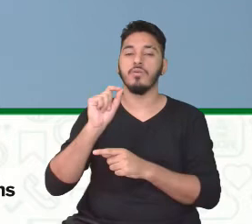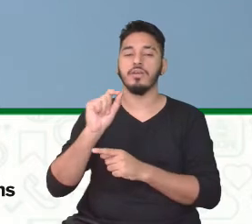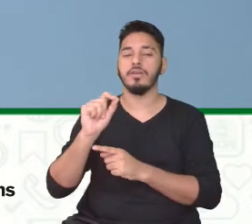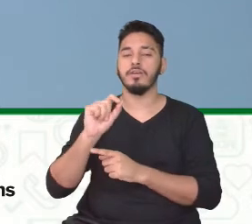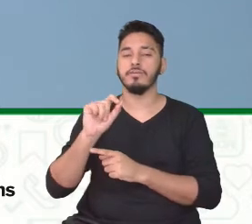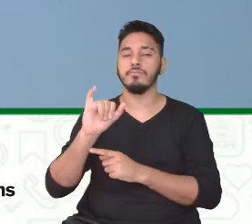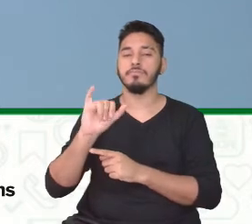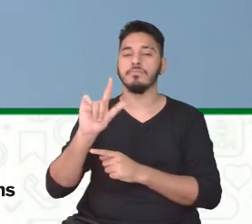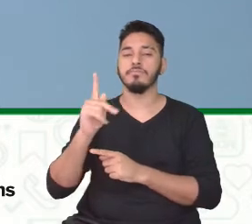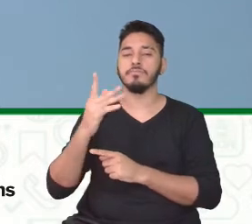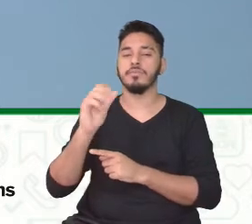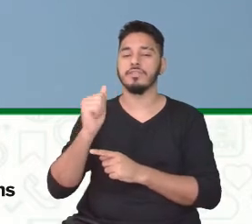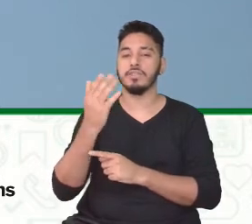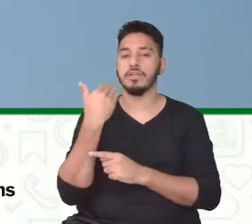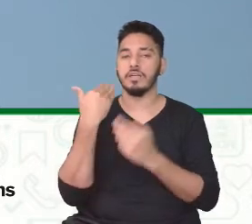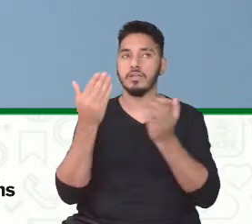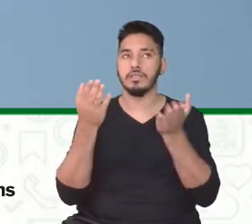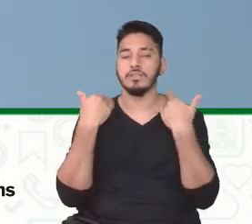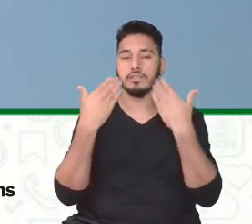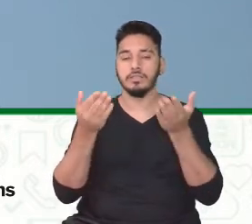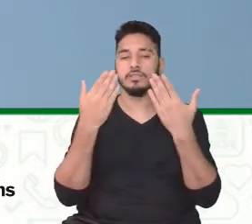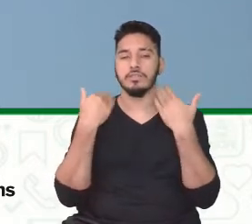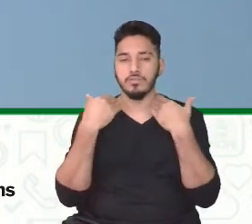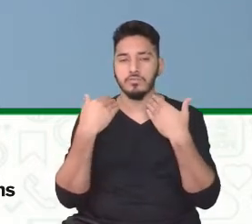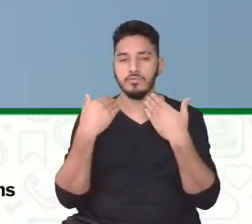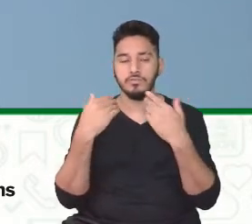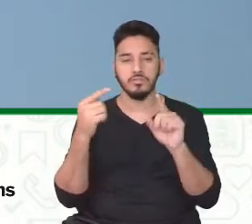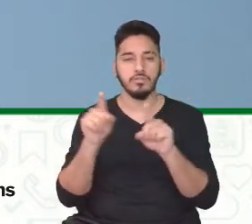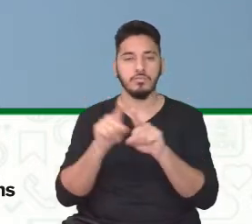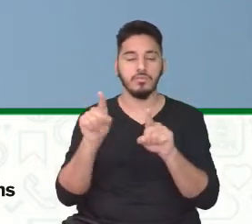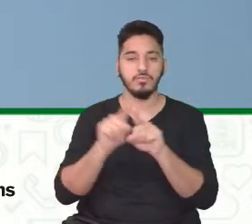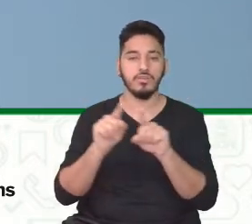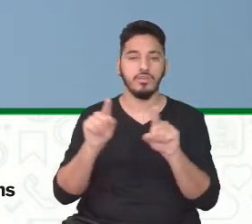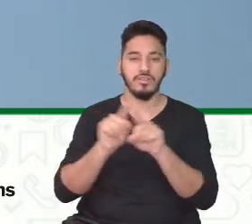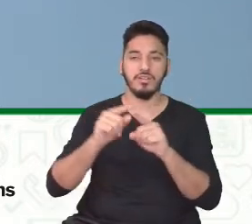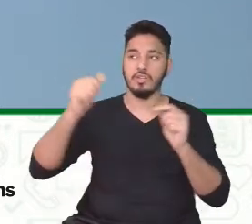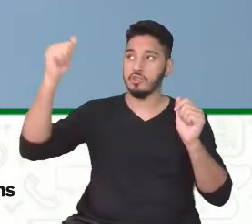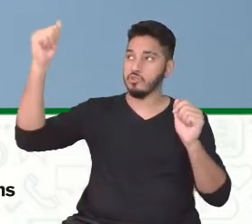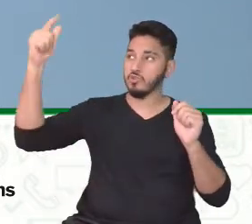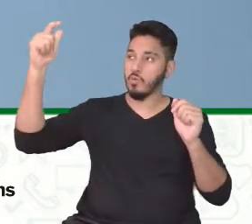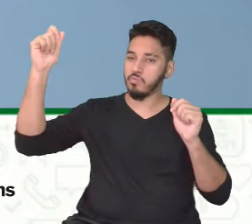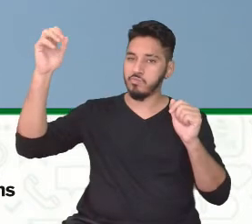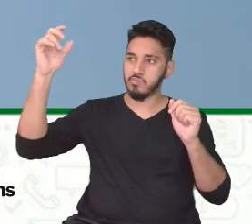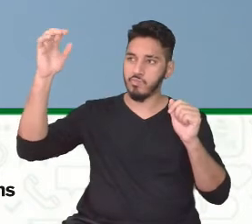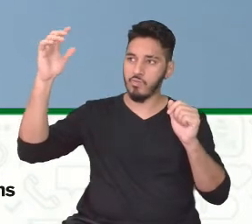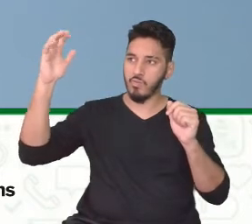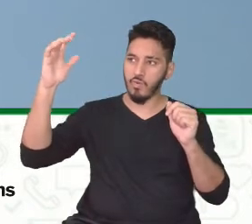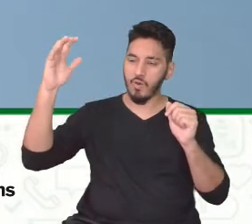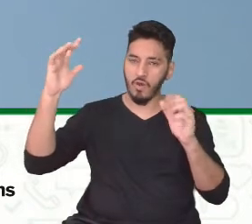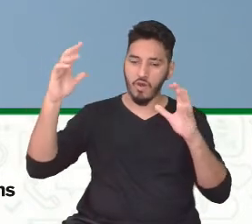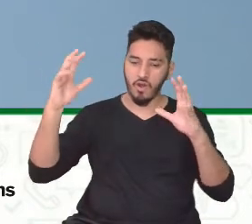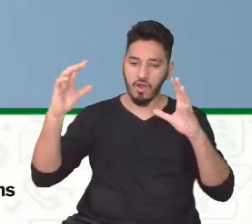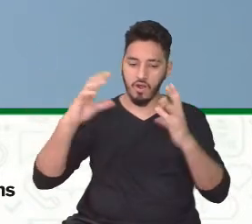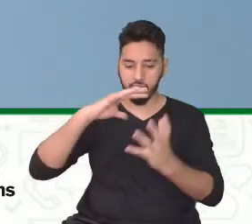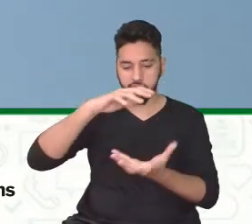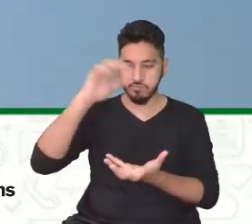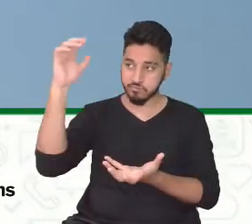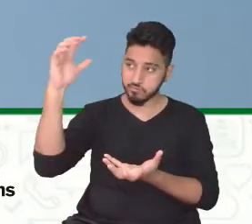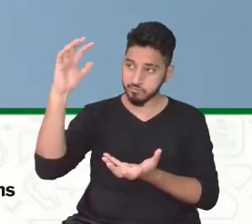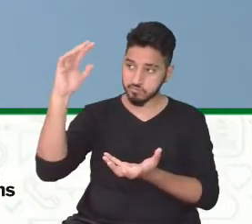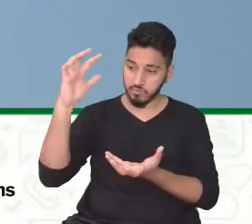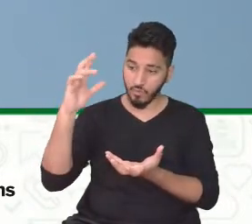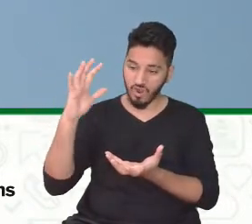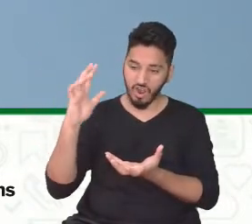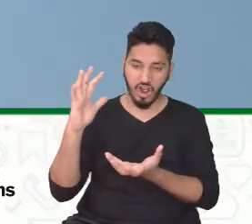calor falar na questão também do efeito estufa intensificado que a justamente quando a gente tem essa